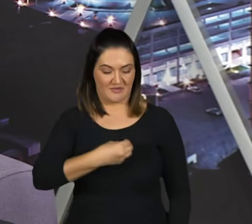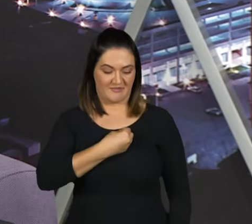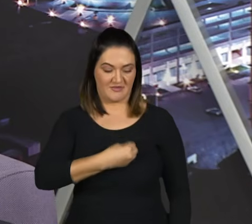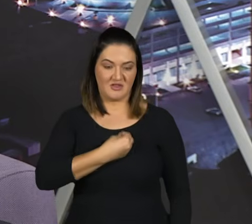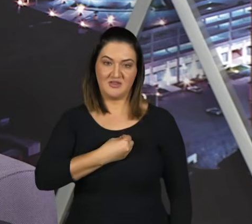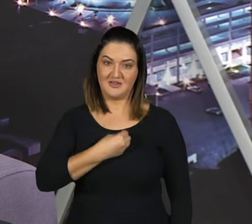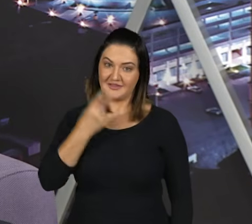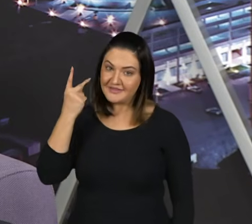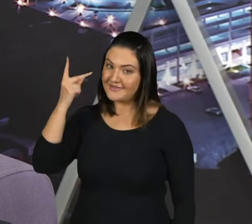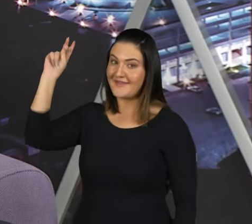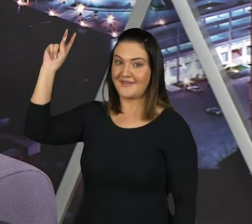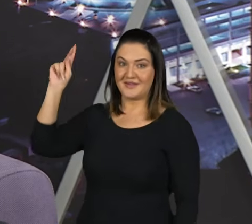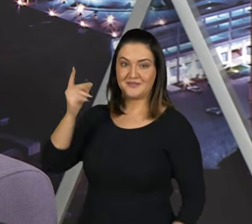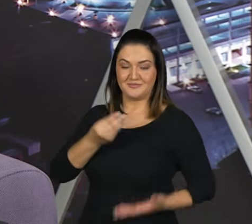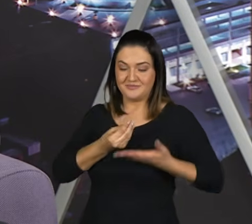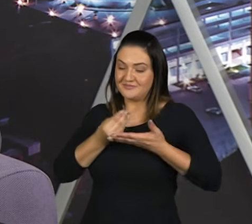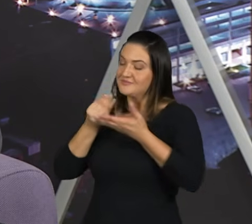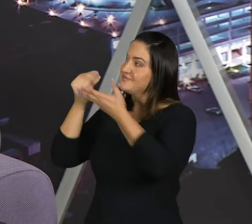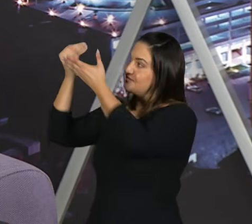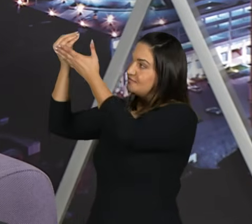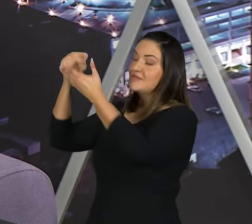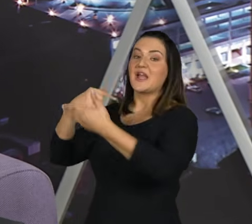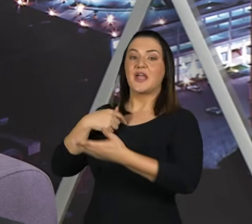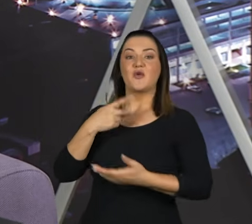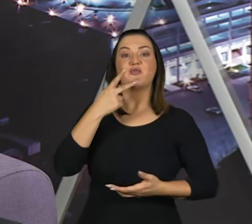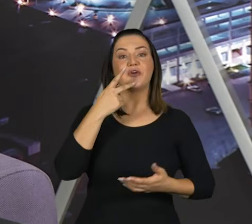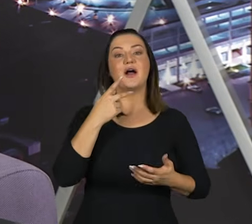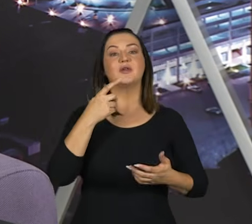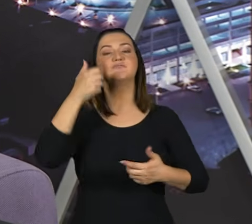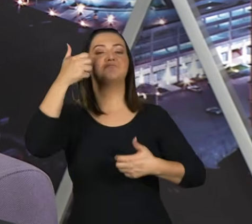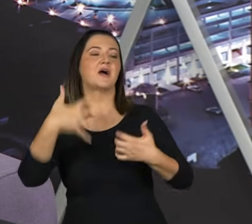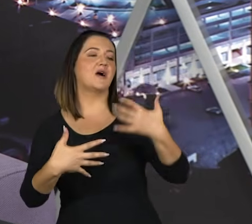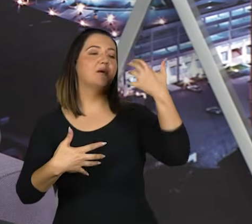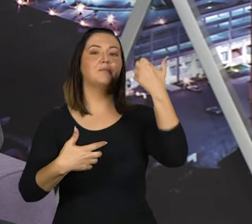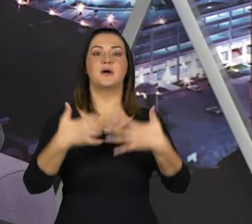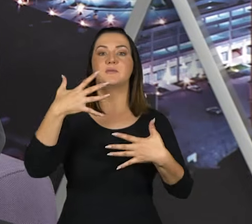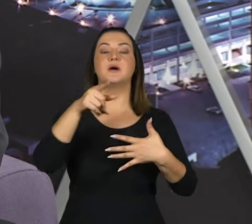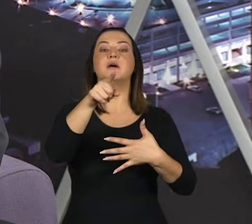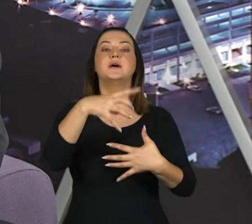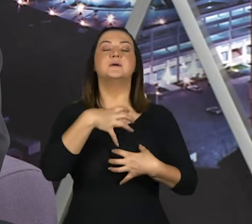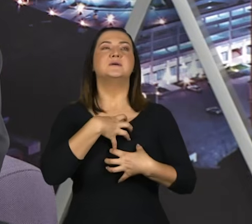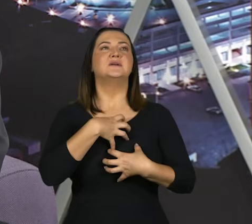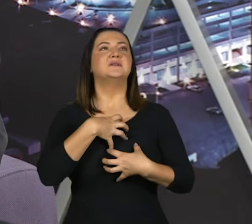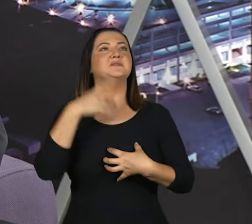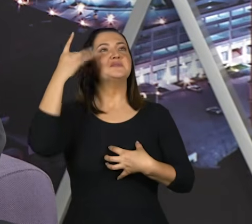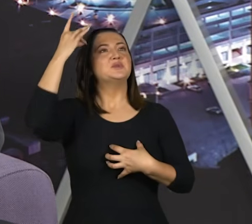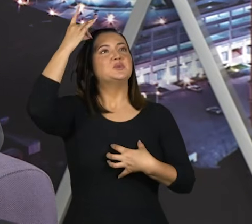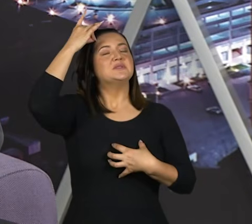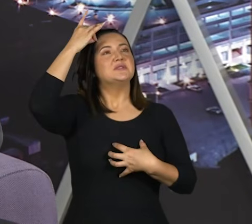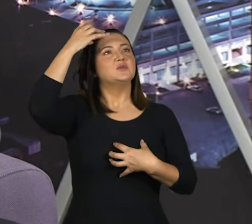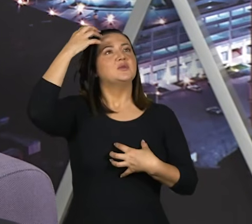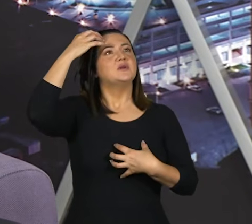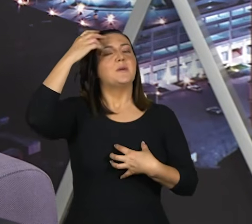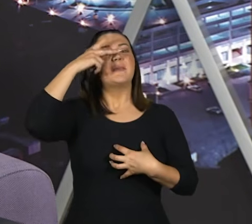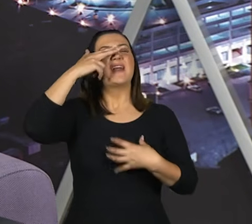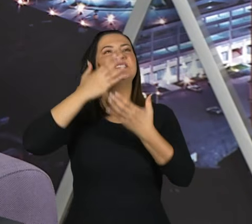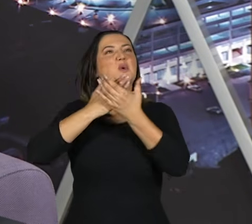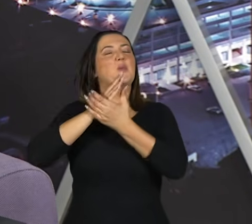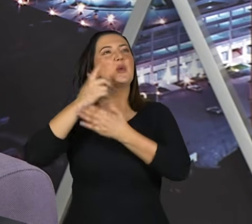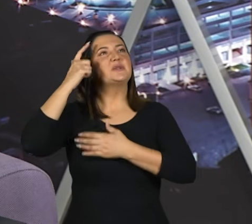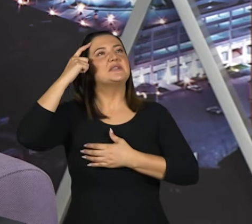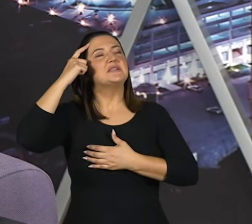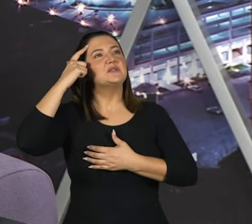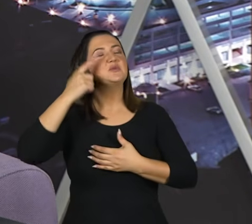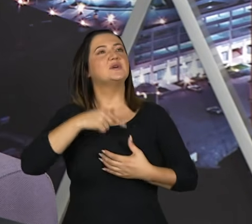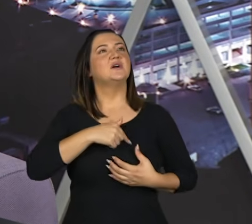dele. Enquanto eu falo com você, o Espírito de Deus está trabalhando na sua consciência e no